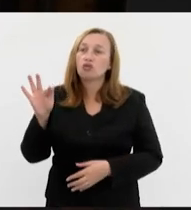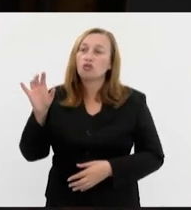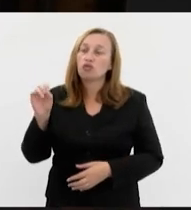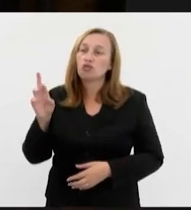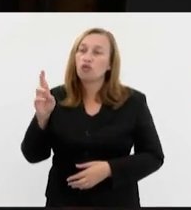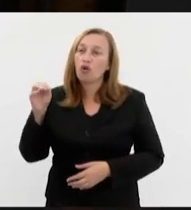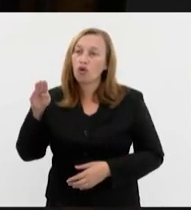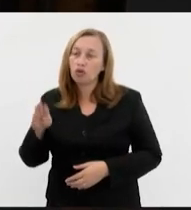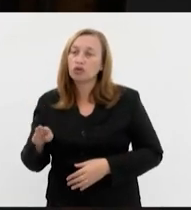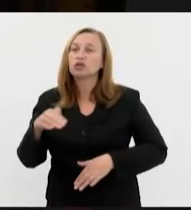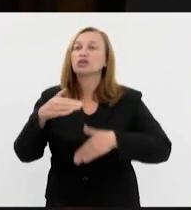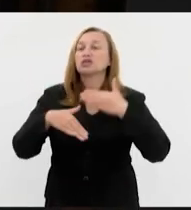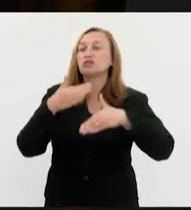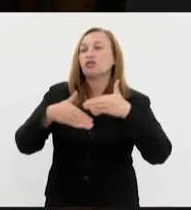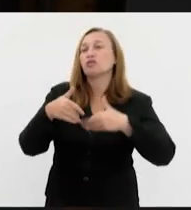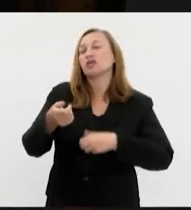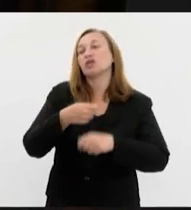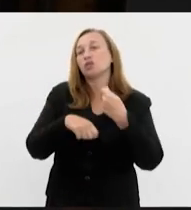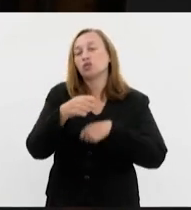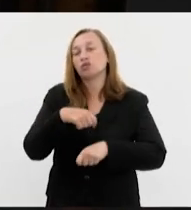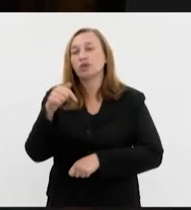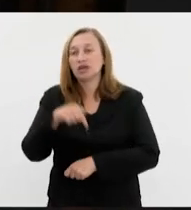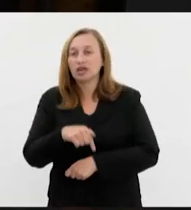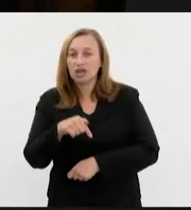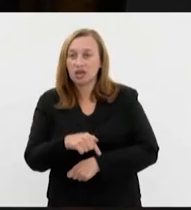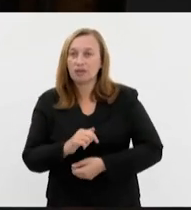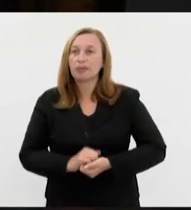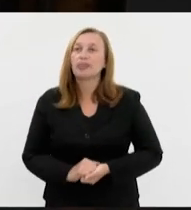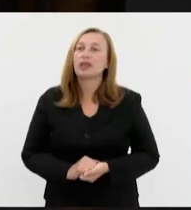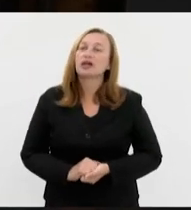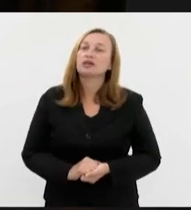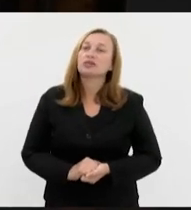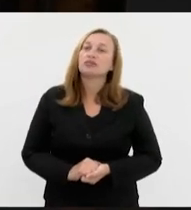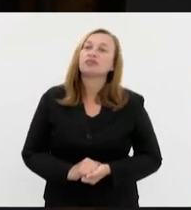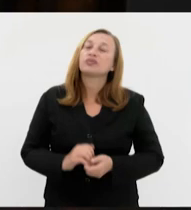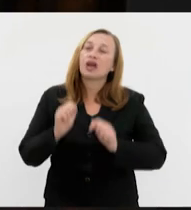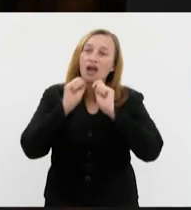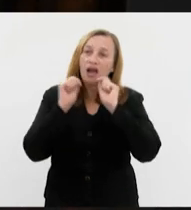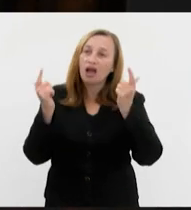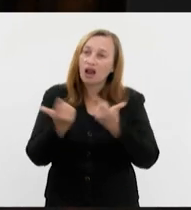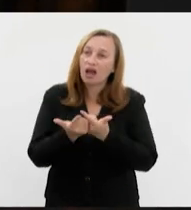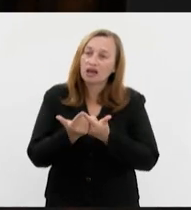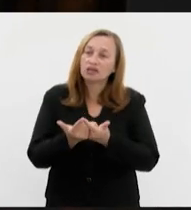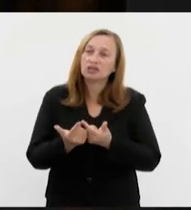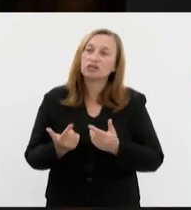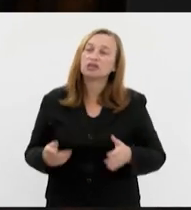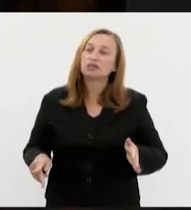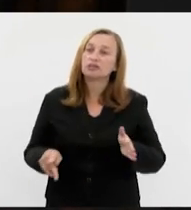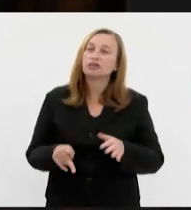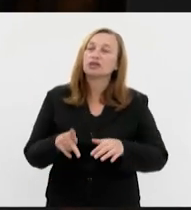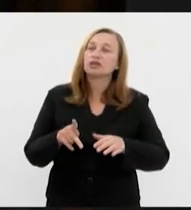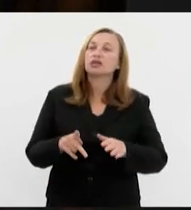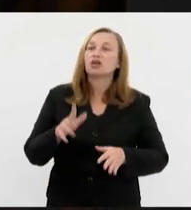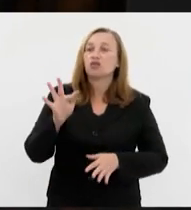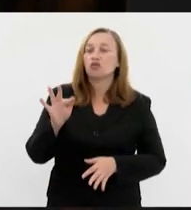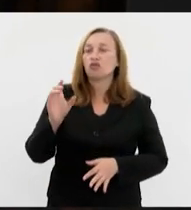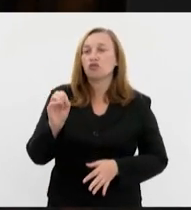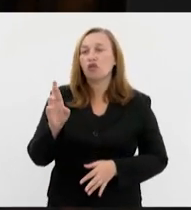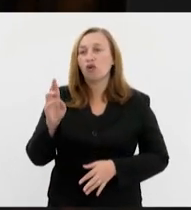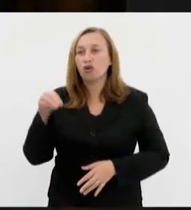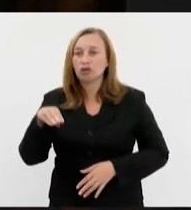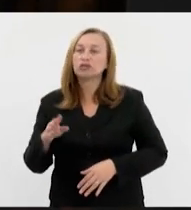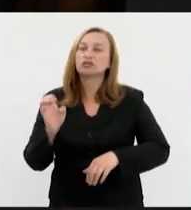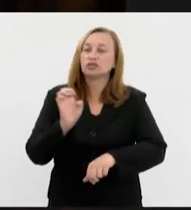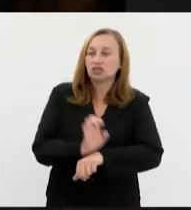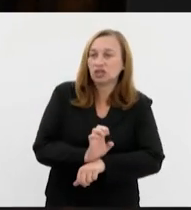de desenvolvimento econômico aqui da nossa Alerj, que é o Fórum do Estado. E esse tema trazido pelo deputado